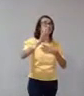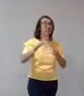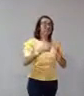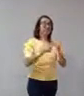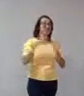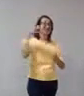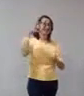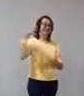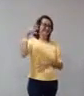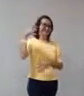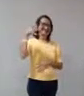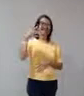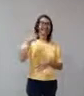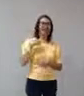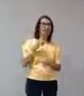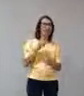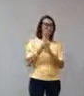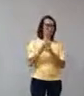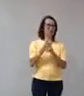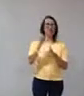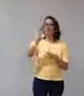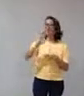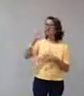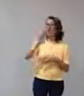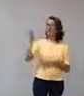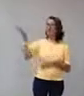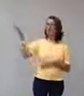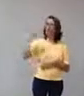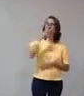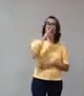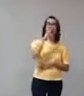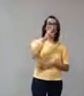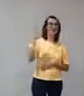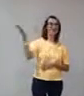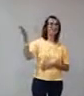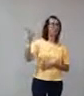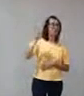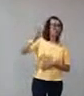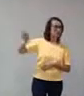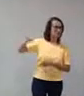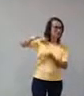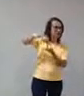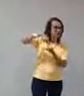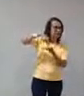E aí eu vi uma imagem semelhante a essa. Todo mundo vê uma bailarina aqui?